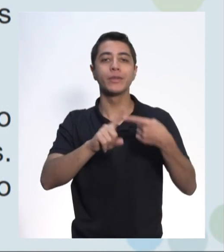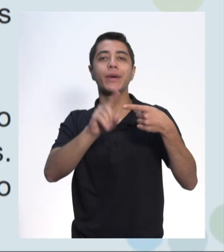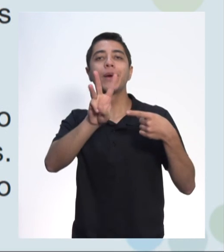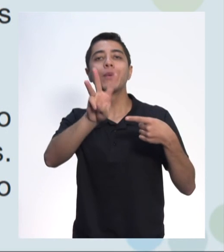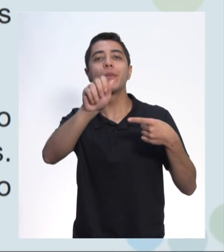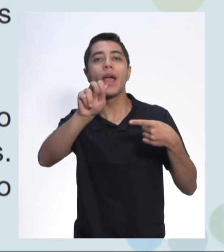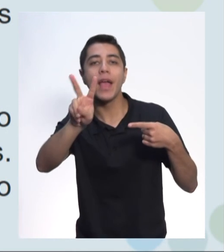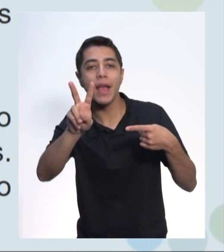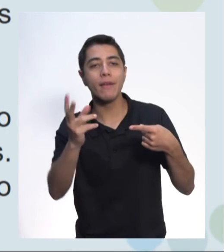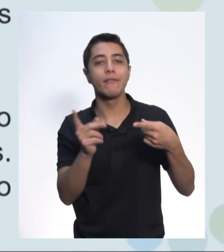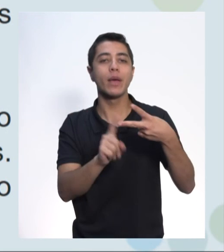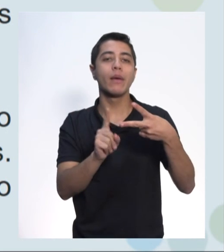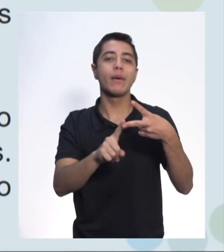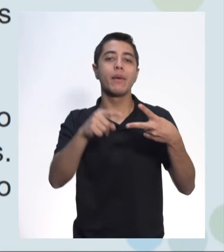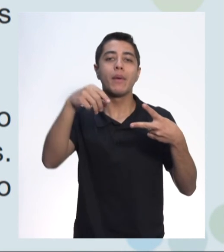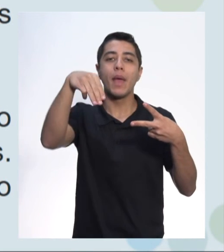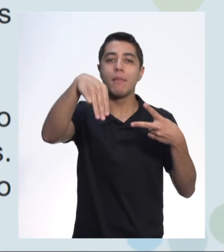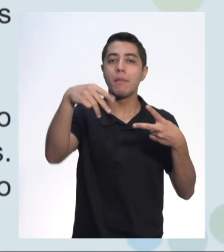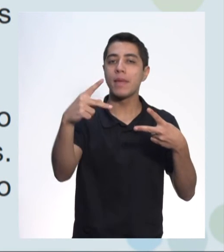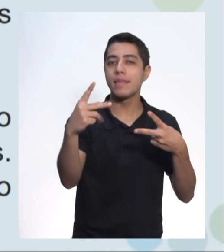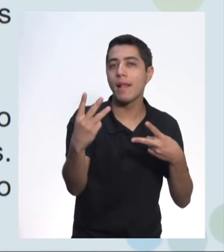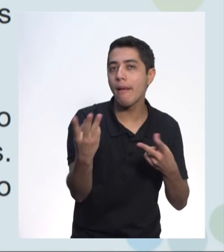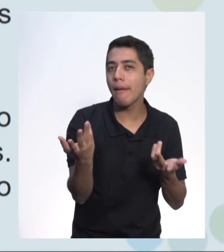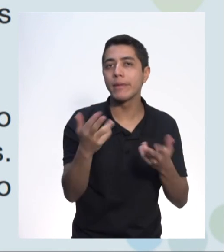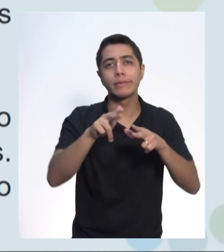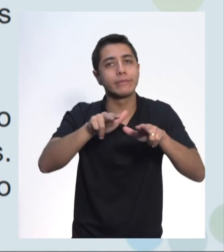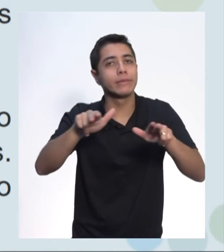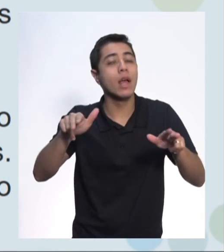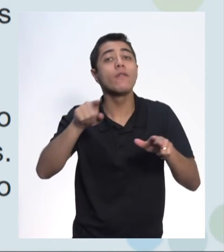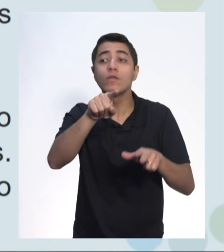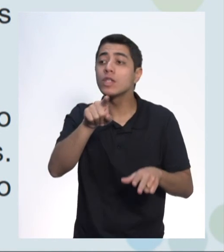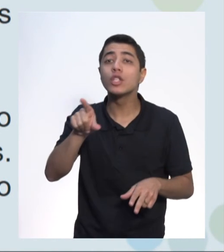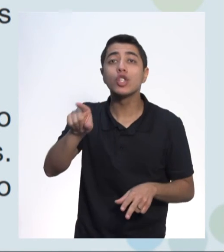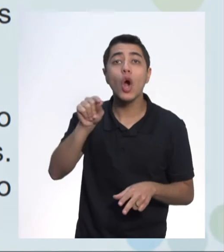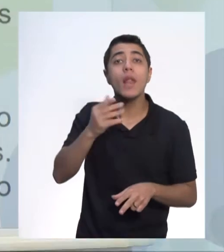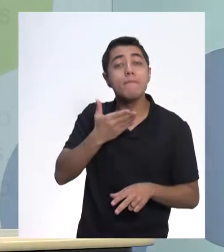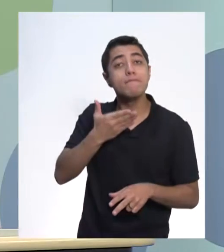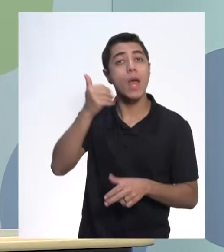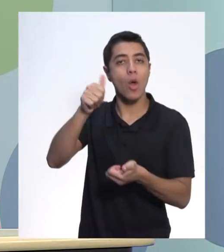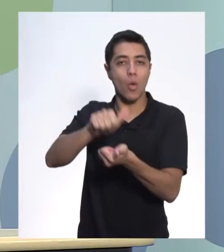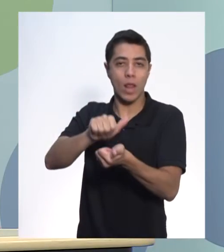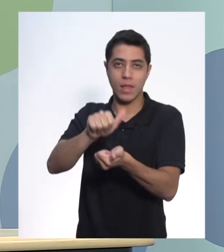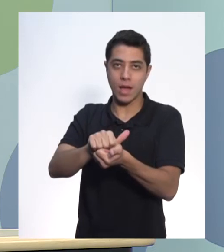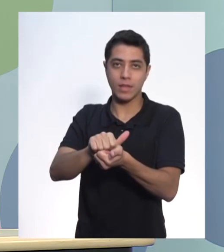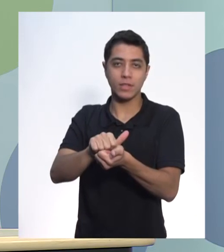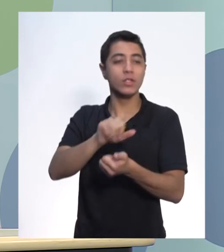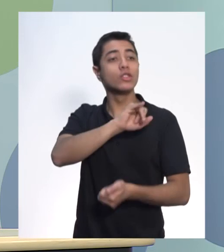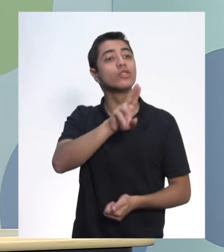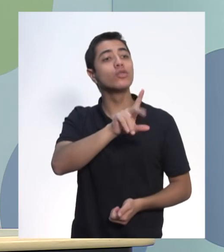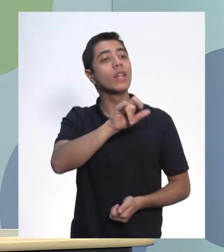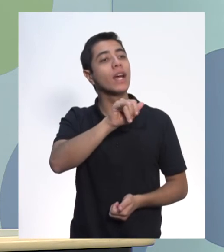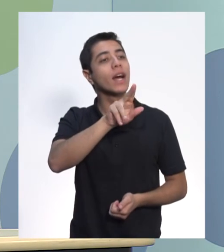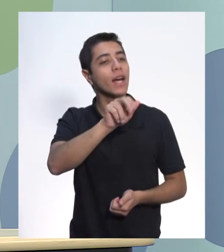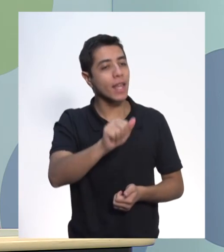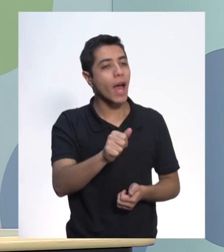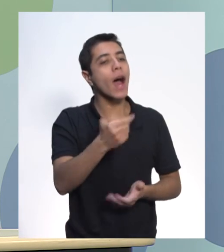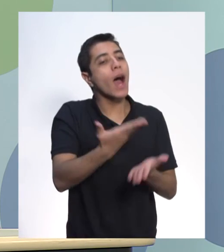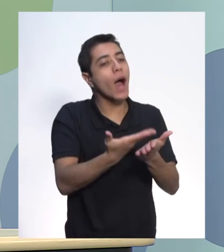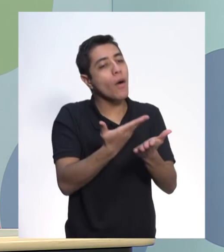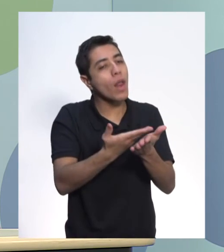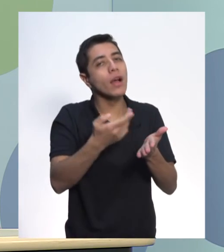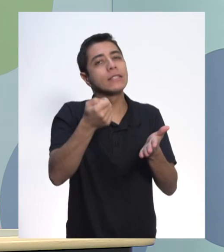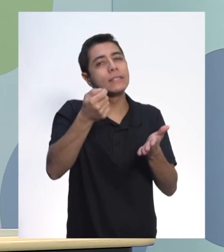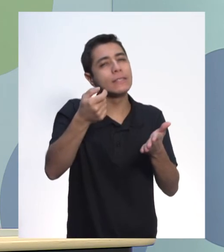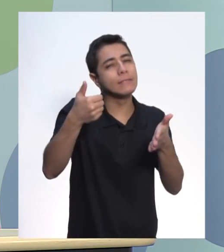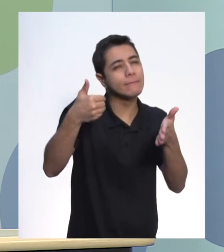melhor qualidade? Sempre escolha a melhor qualidade. Juliana, está chegando o finalzinho da aula. Espero que essa aula tenha sido proveitosa